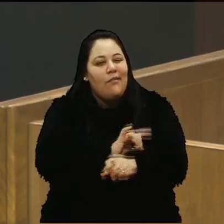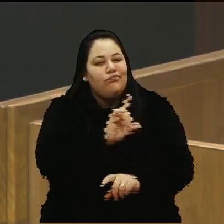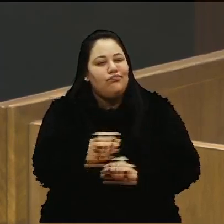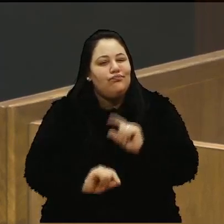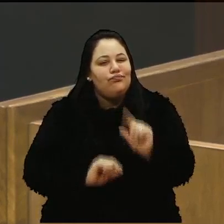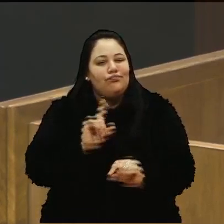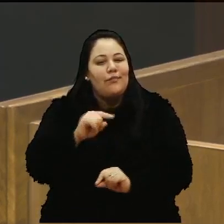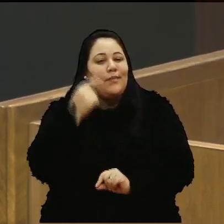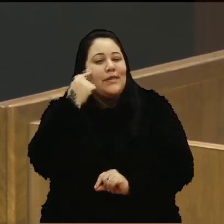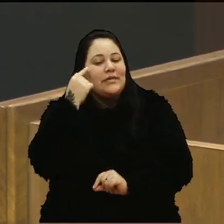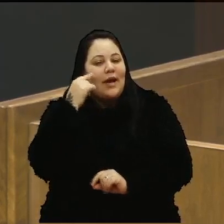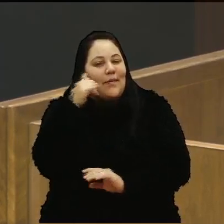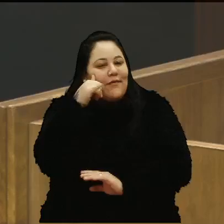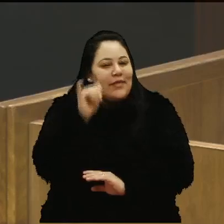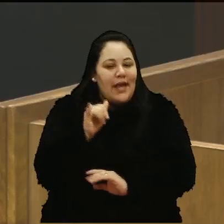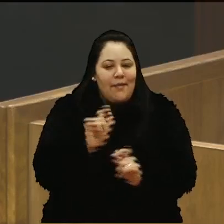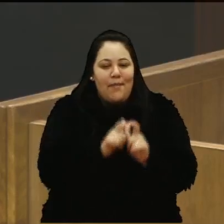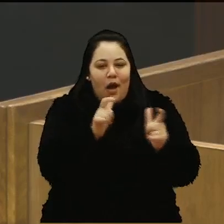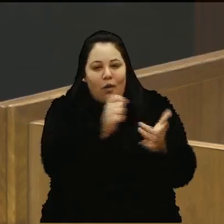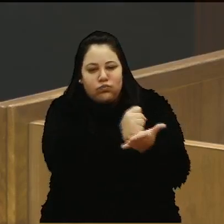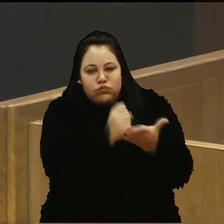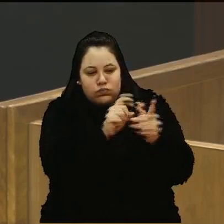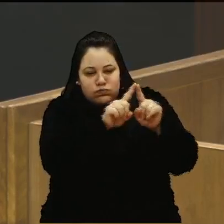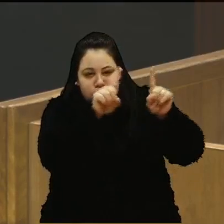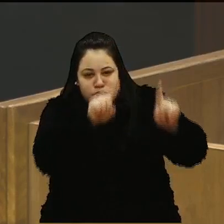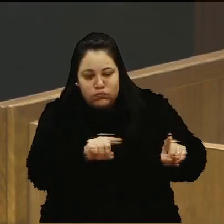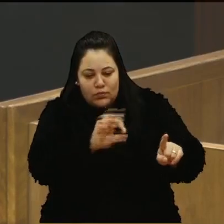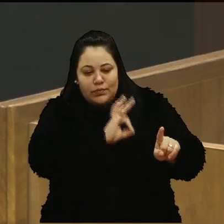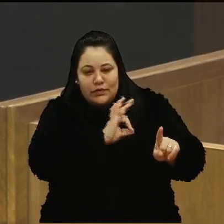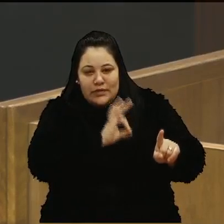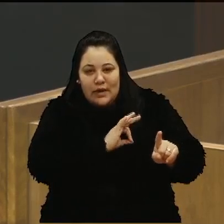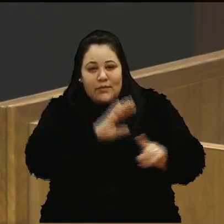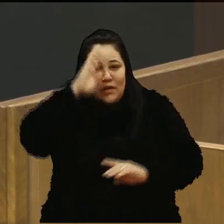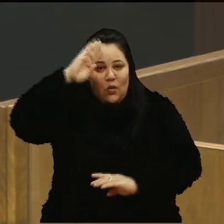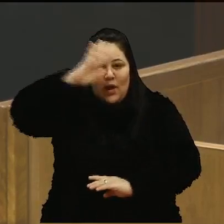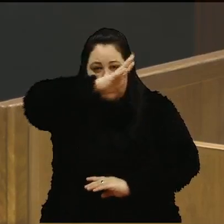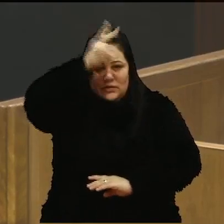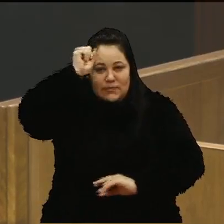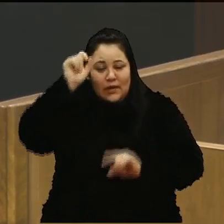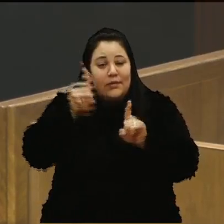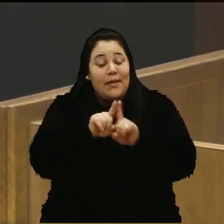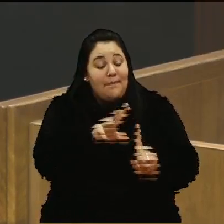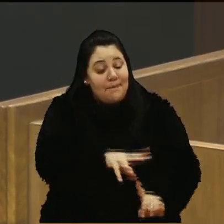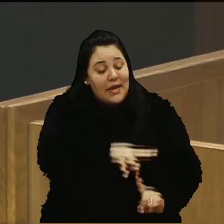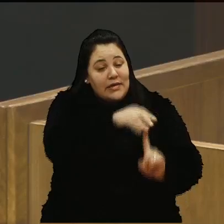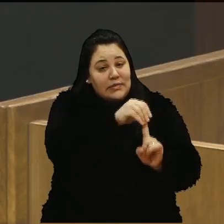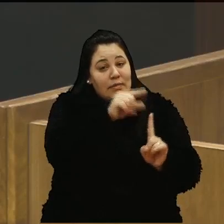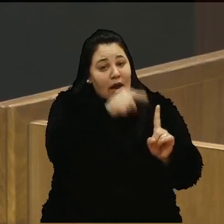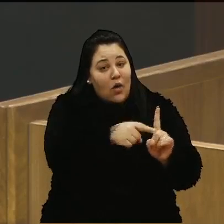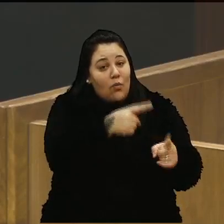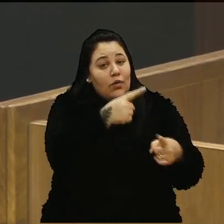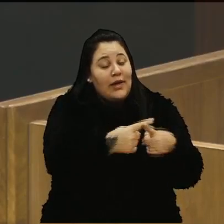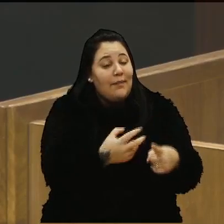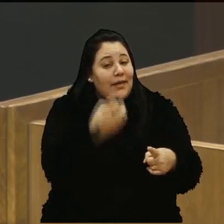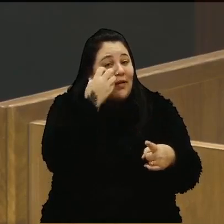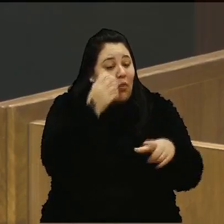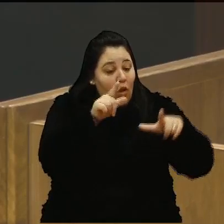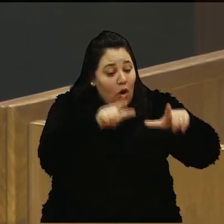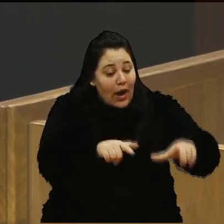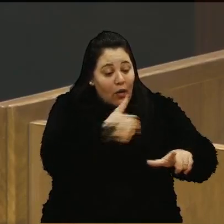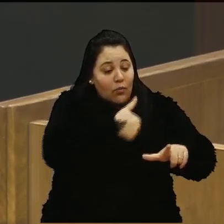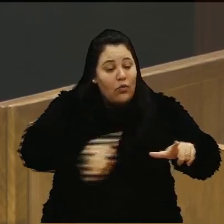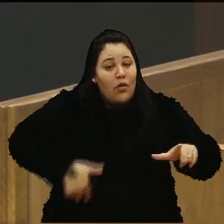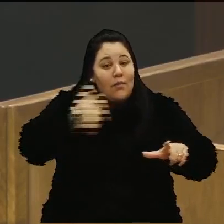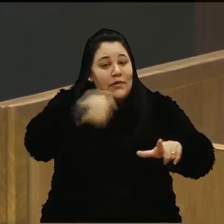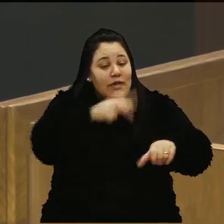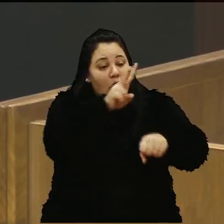isso, com maior policiamento, com a maior questão da guarda municipal, principalmente porque são patrimônios públicos, né, e que devem ser